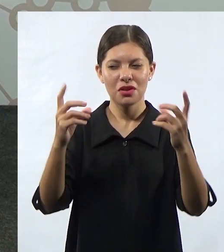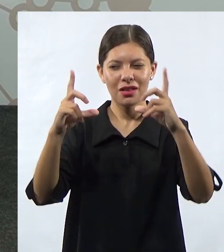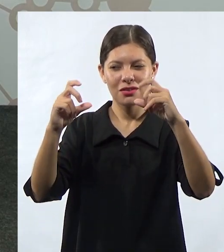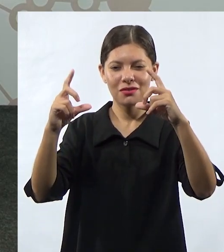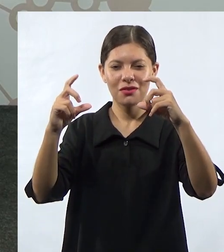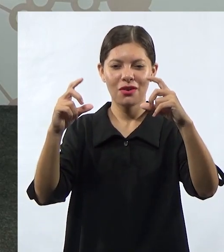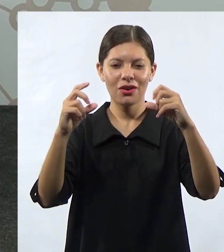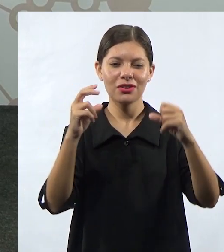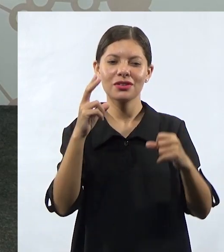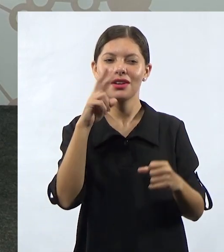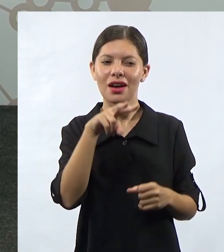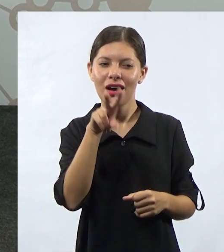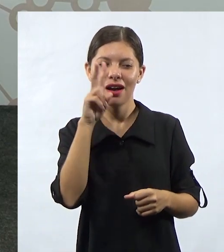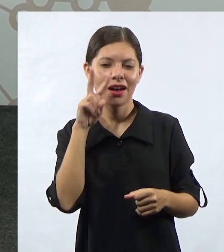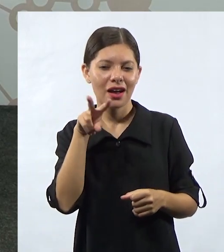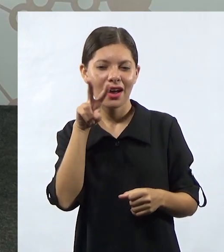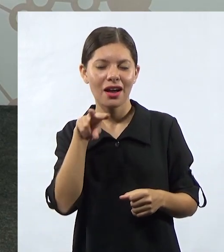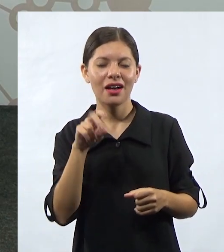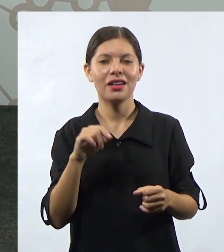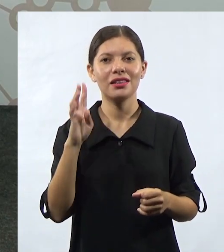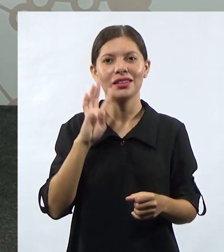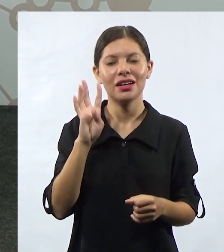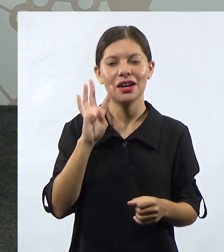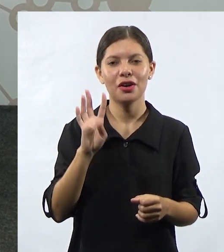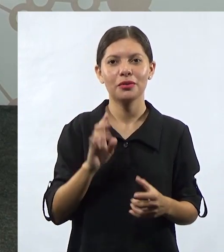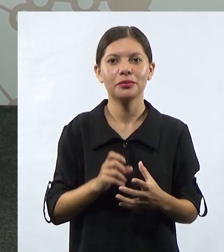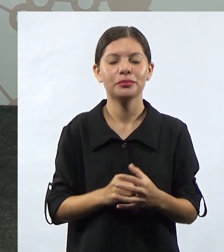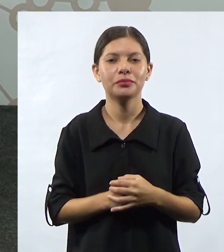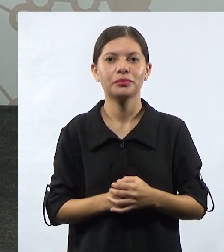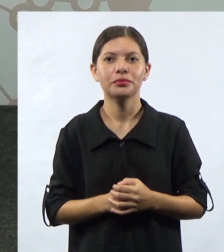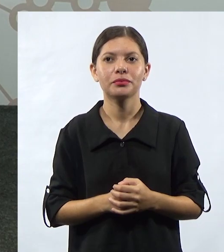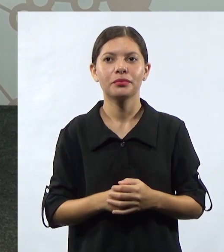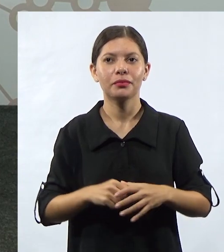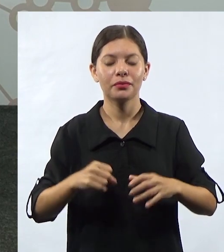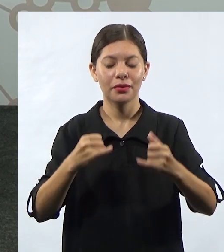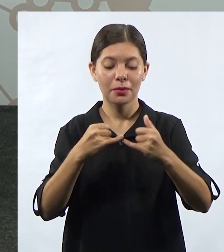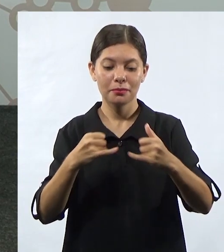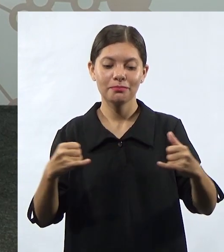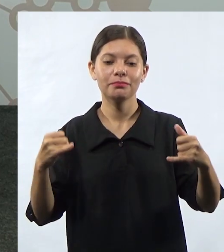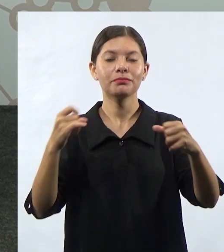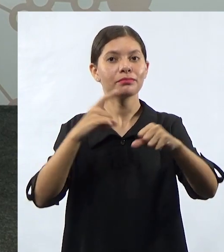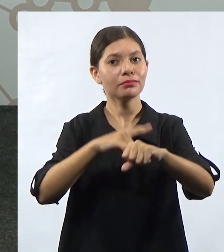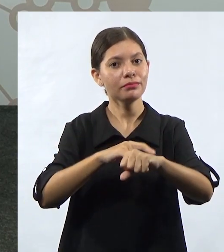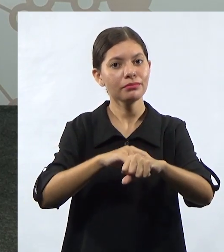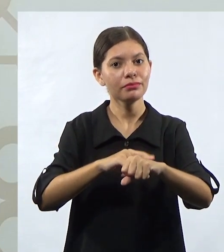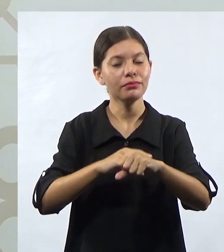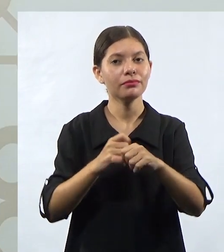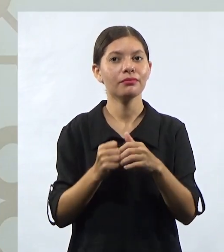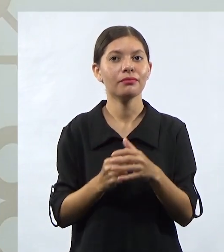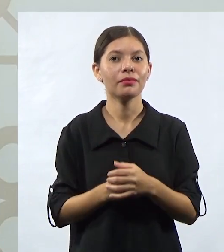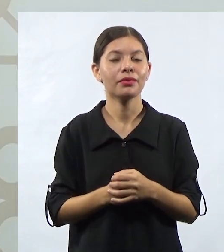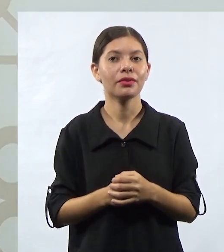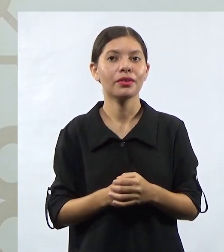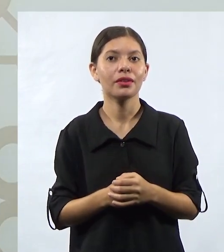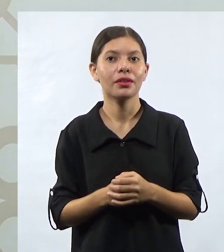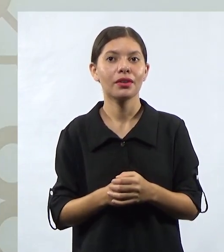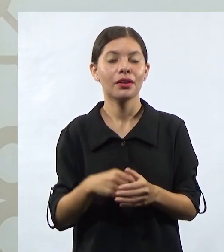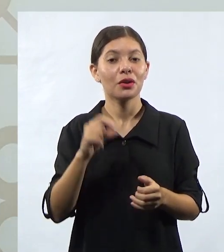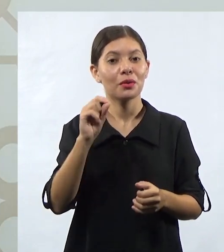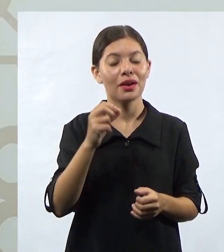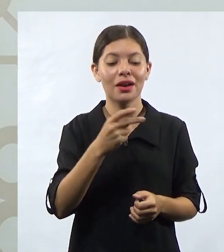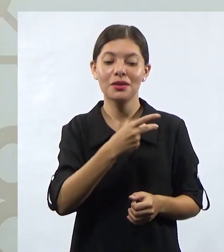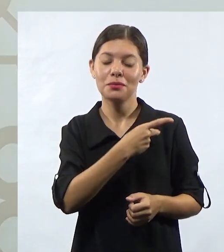de fotinhas lá, com o seu recorte temporal. É uma linha do tempo. Isso. É uma linha do tempo, né? Só que é uma linha do tempo